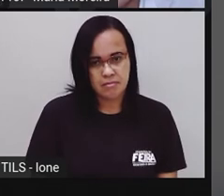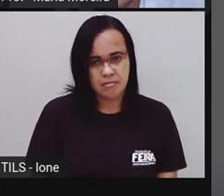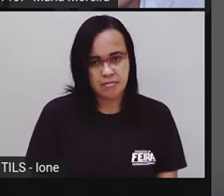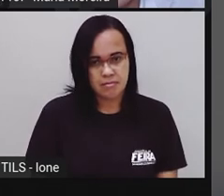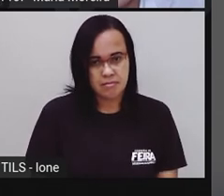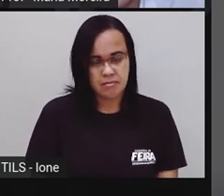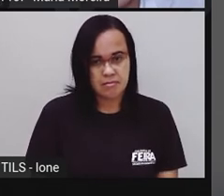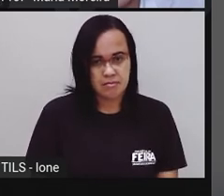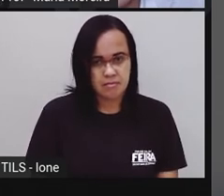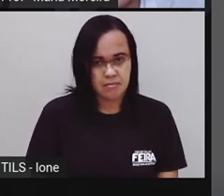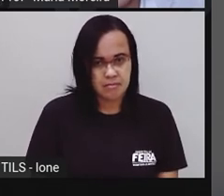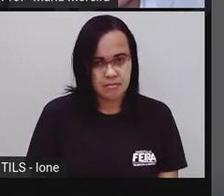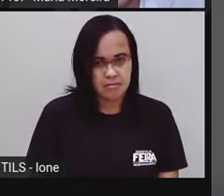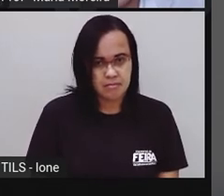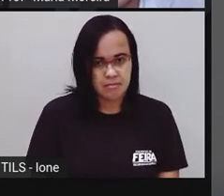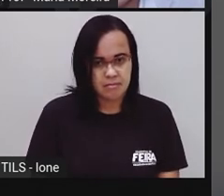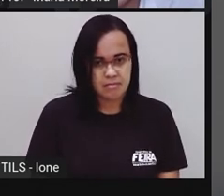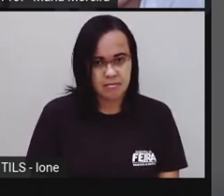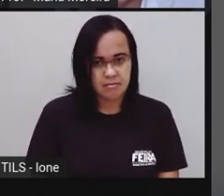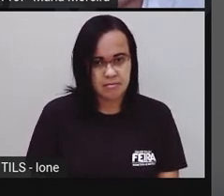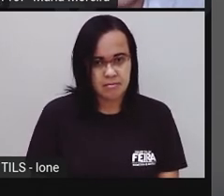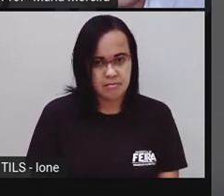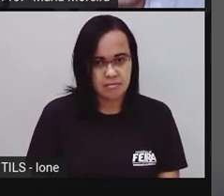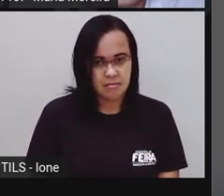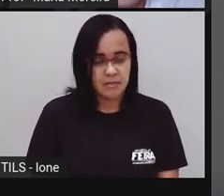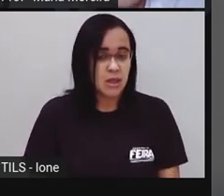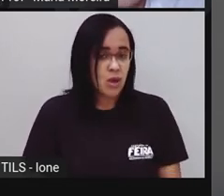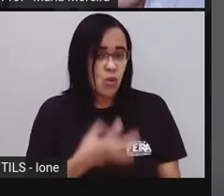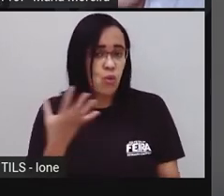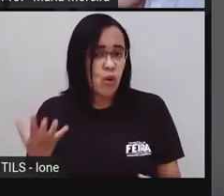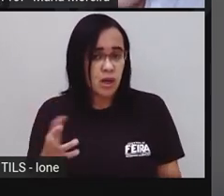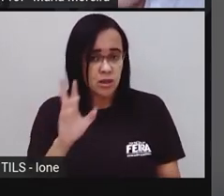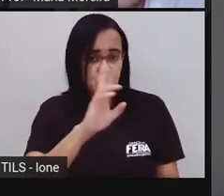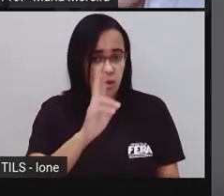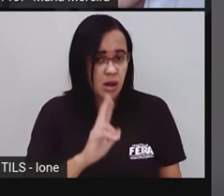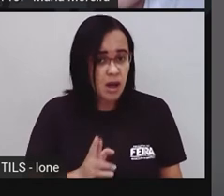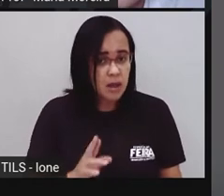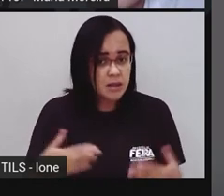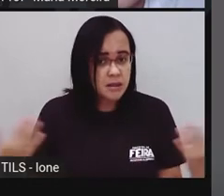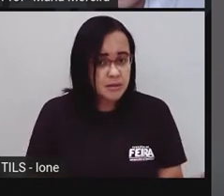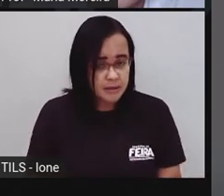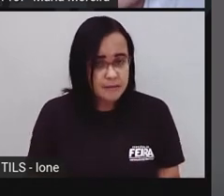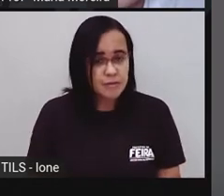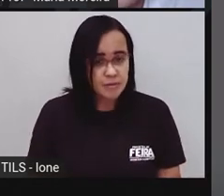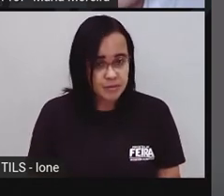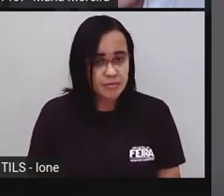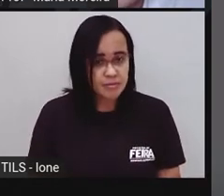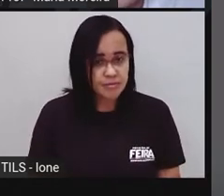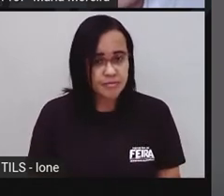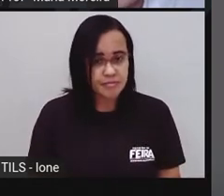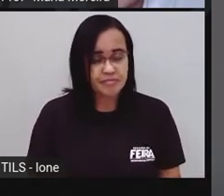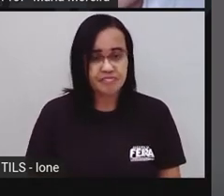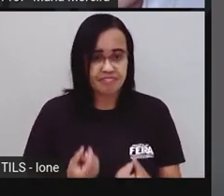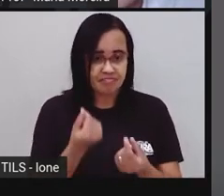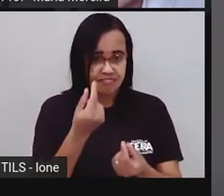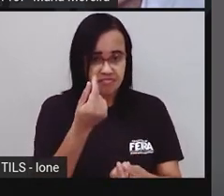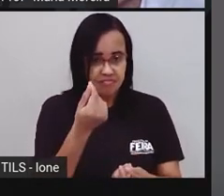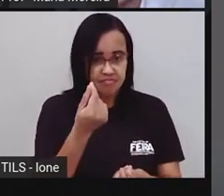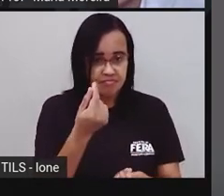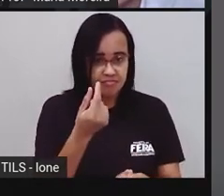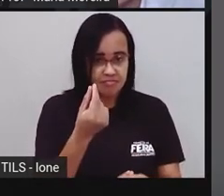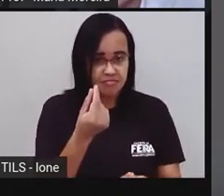e figurinhas e quantos reais Ele só pode gastar o r que representa o dinheiro aqui ó